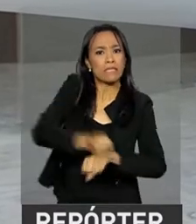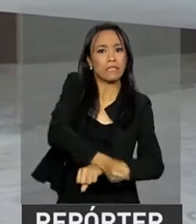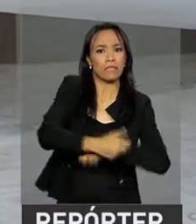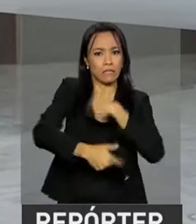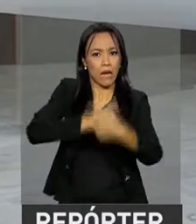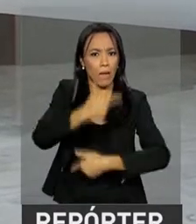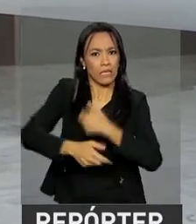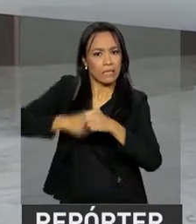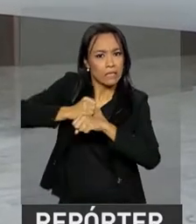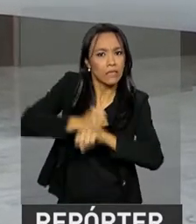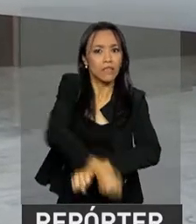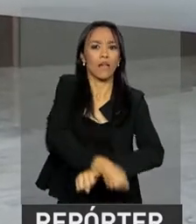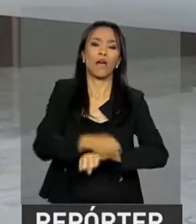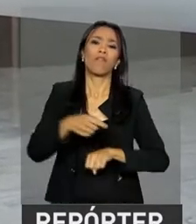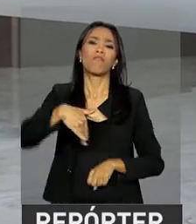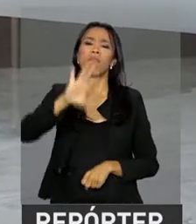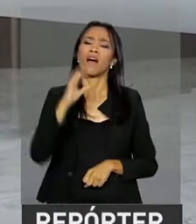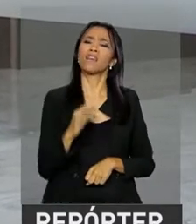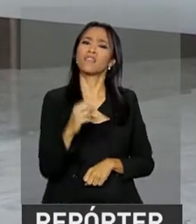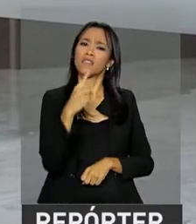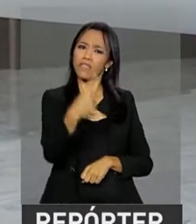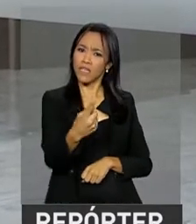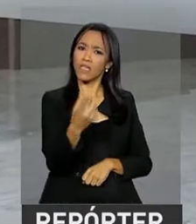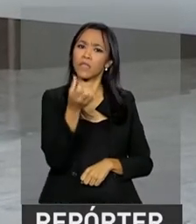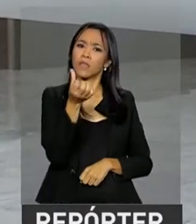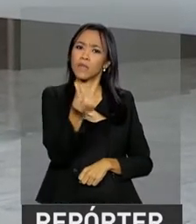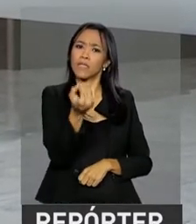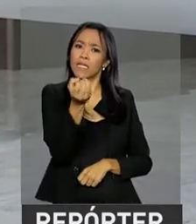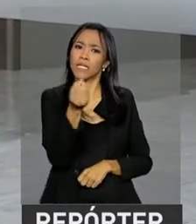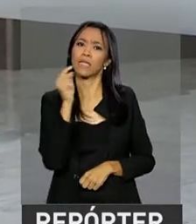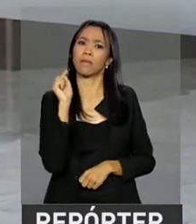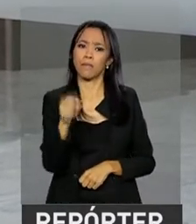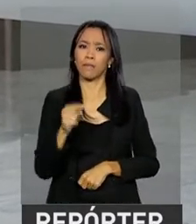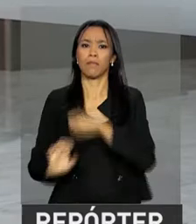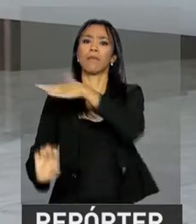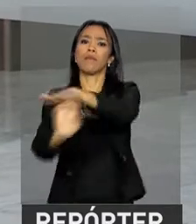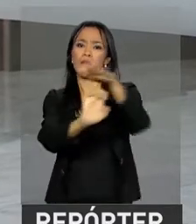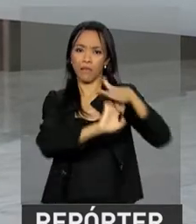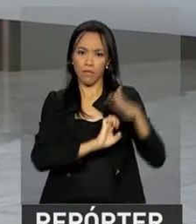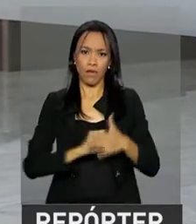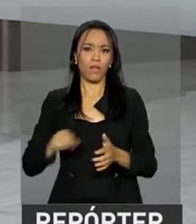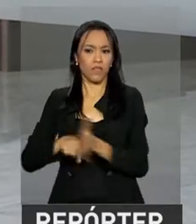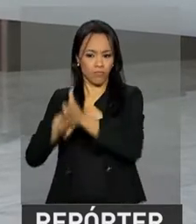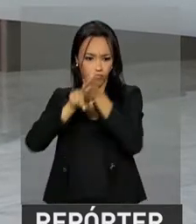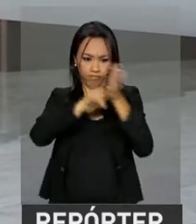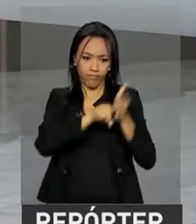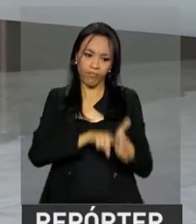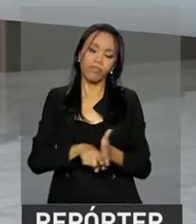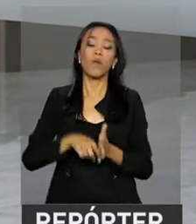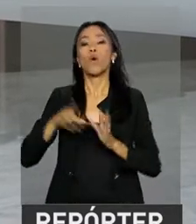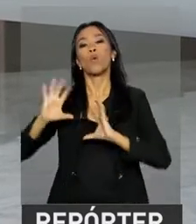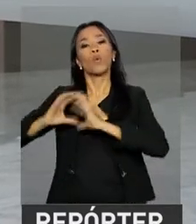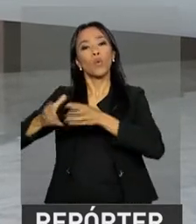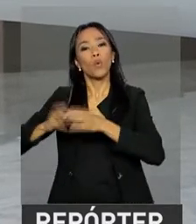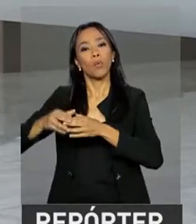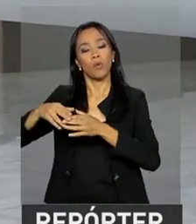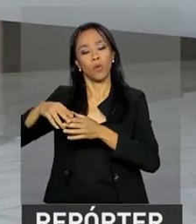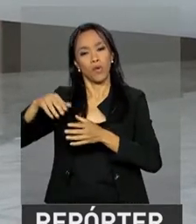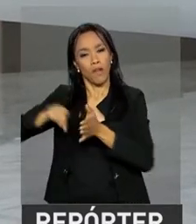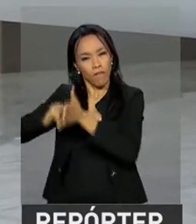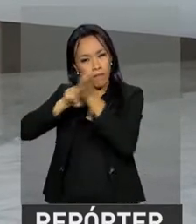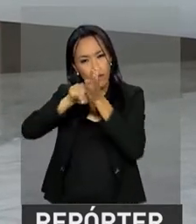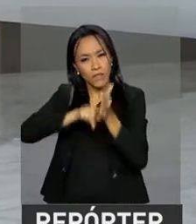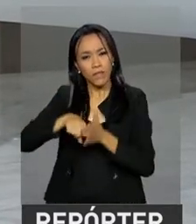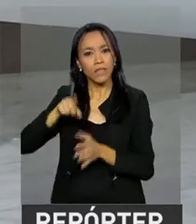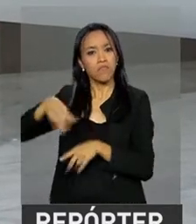foram mais de 160 mil empresas se finalizadas os auditores fiscais são responsáveis por assegurar